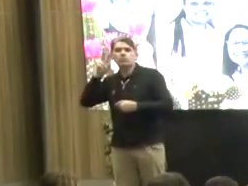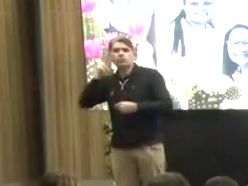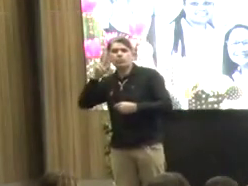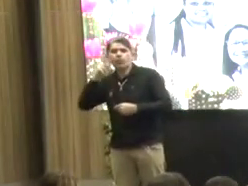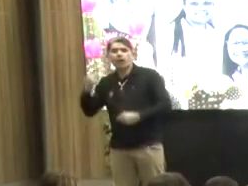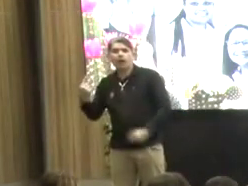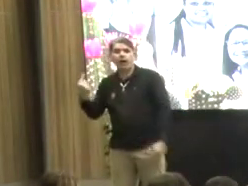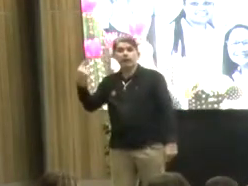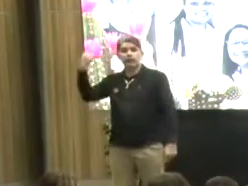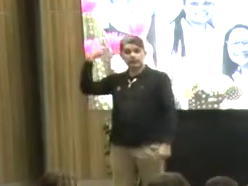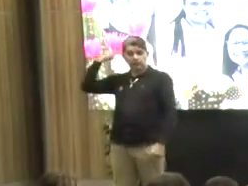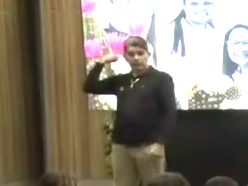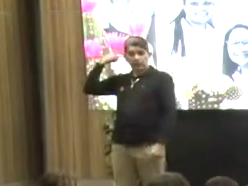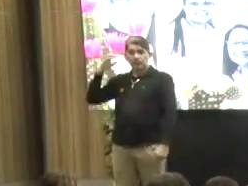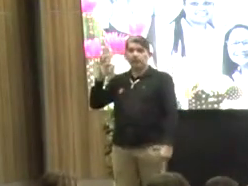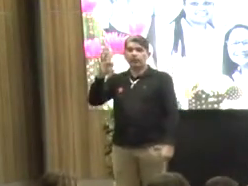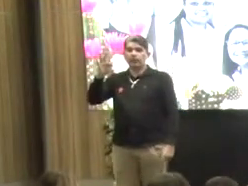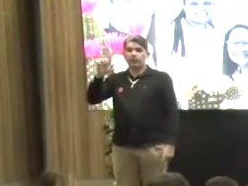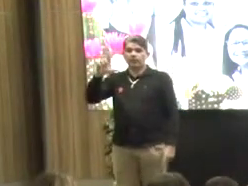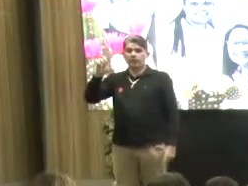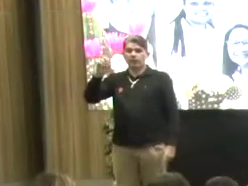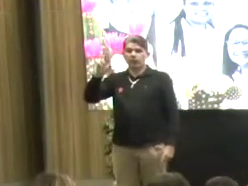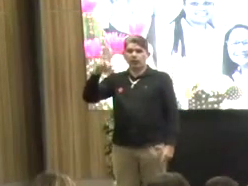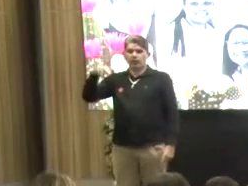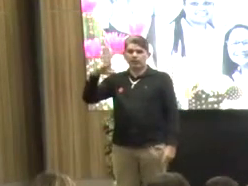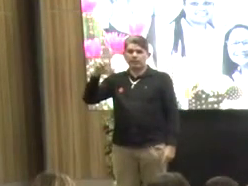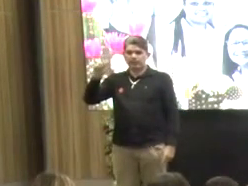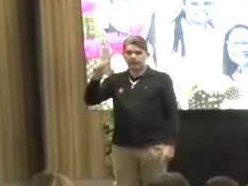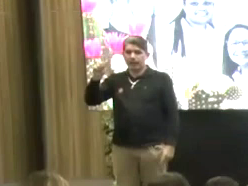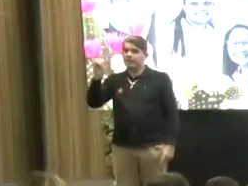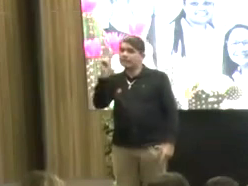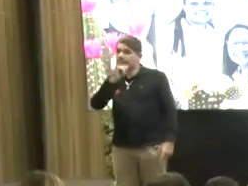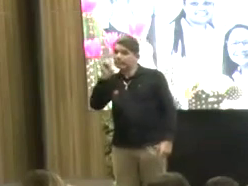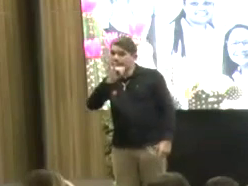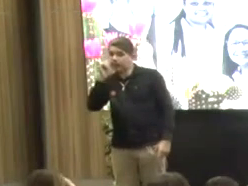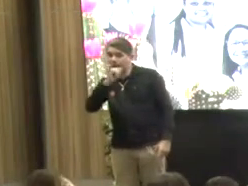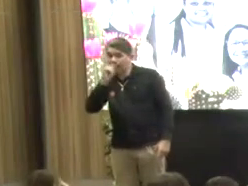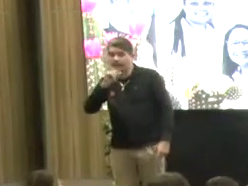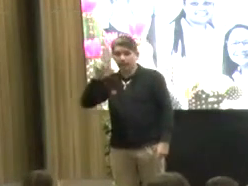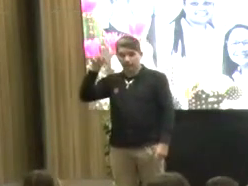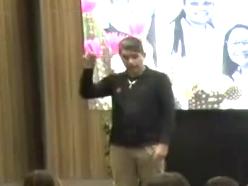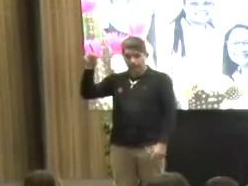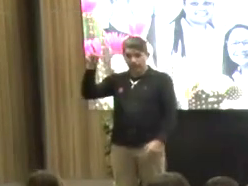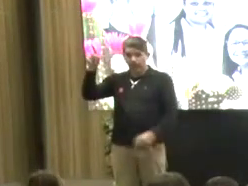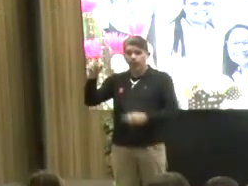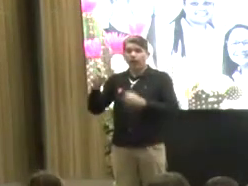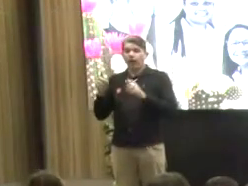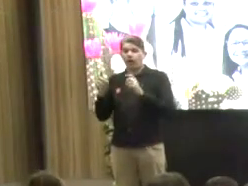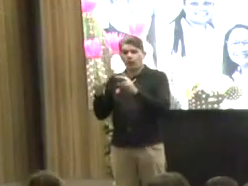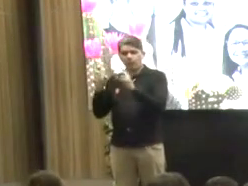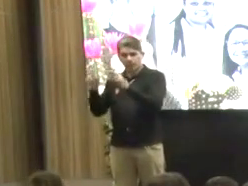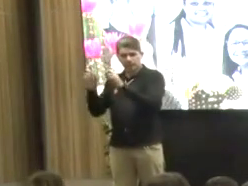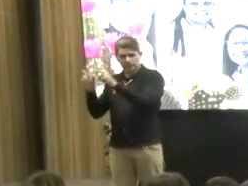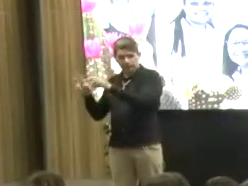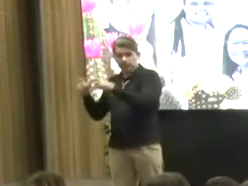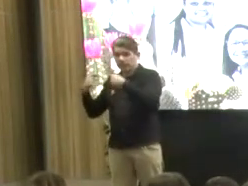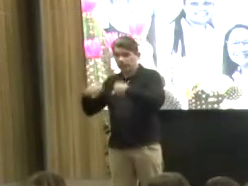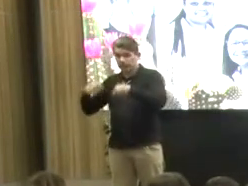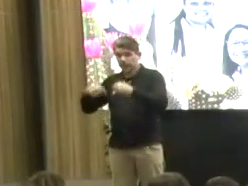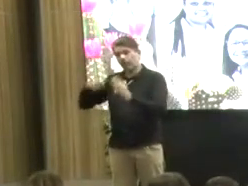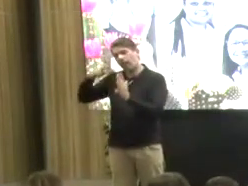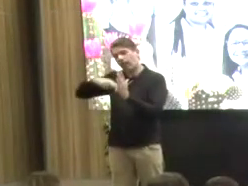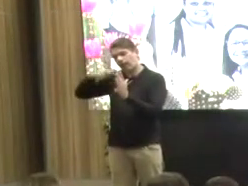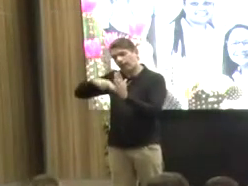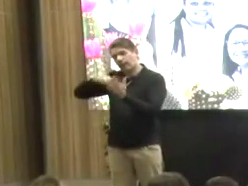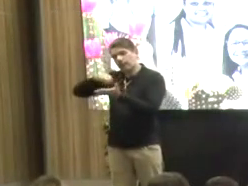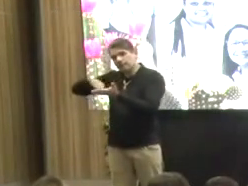Florença, século XIII, quando os comerciantes precisavam fazer comércio seguro e precisavam que as pessoas lessem,